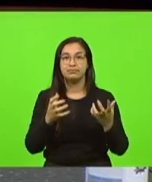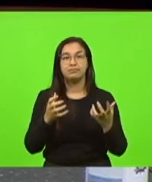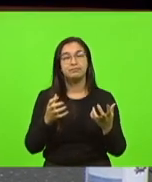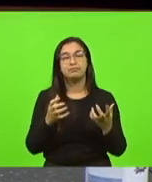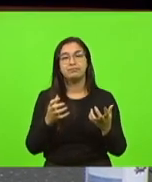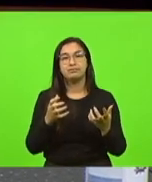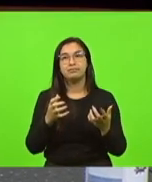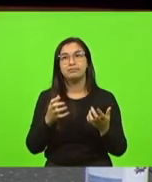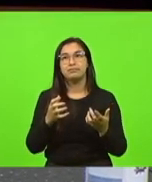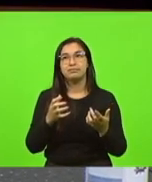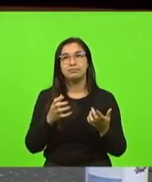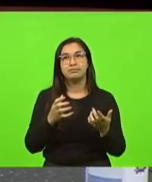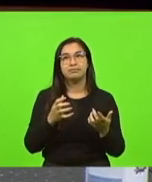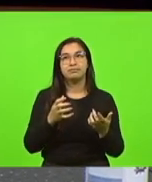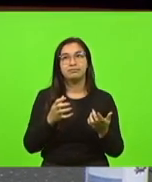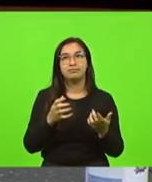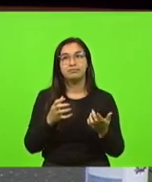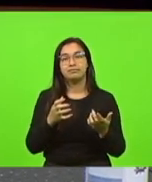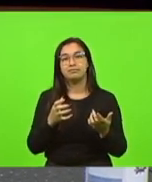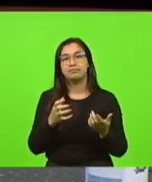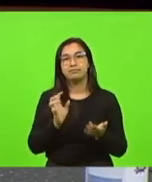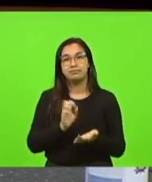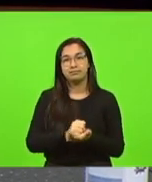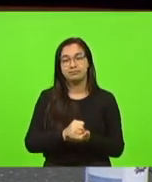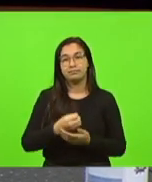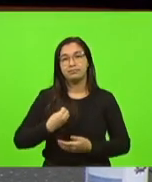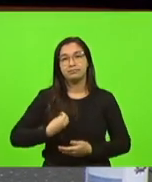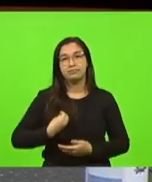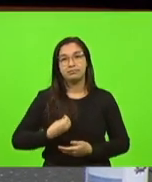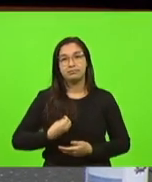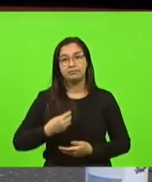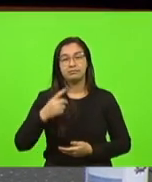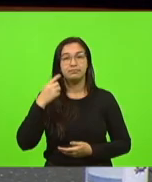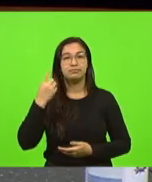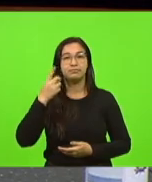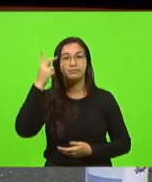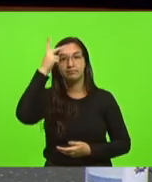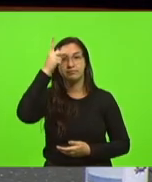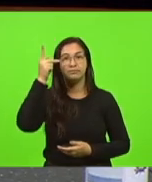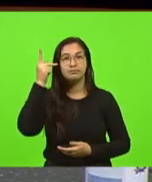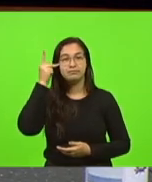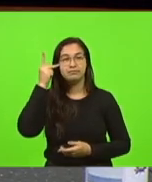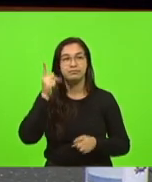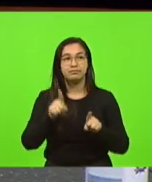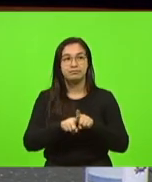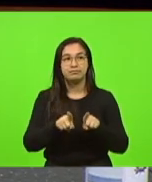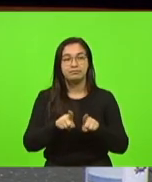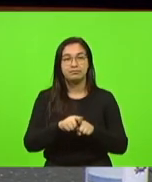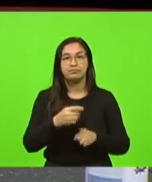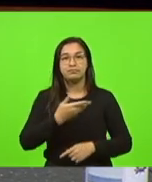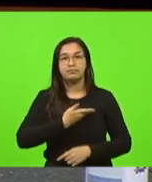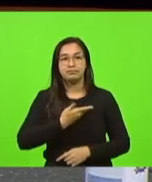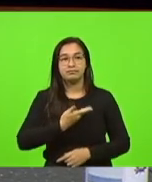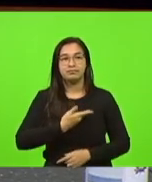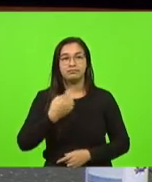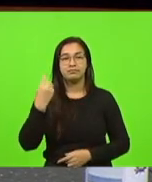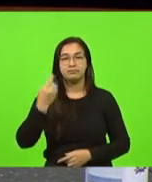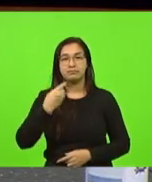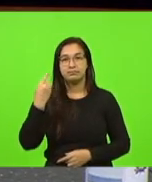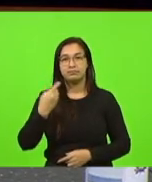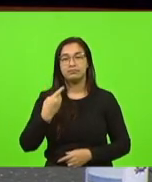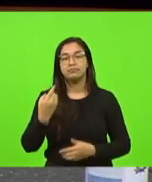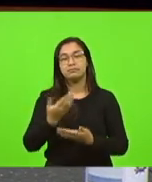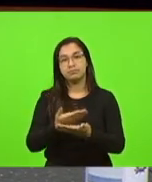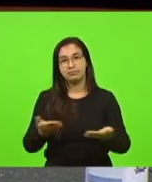deputada Paulinha, e caros colegas deputados presentes a